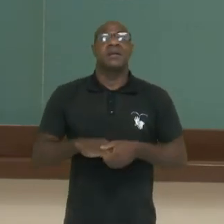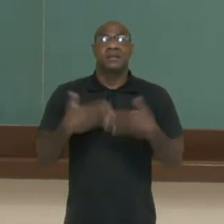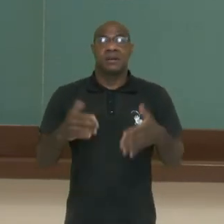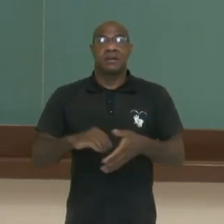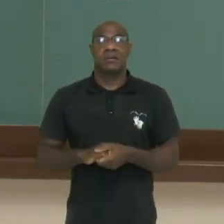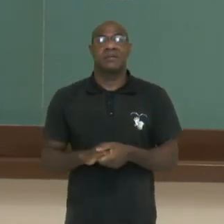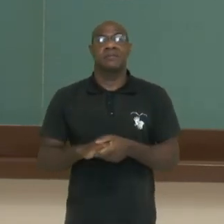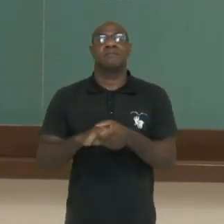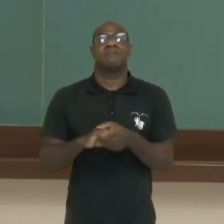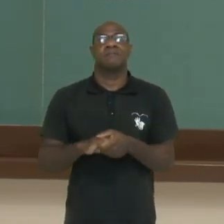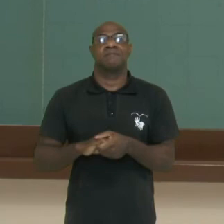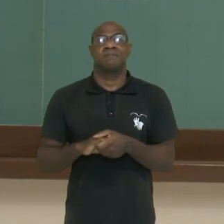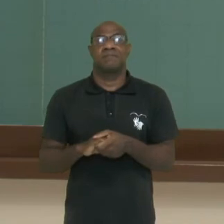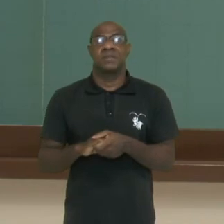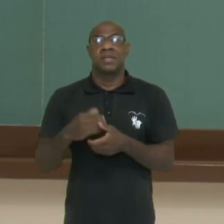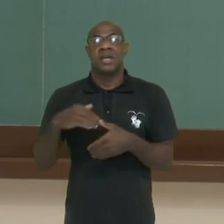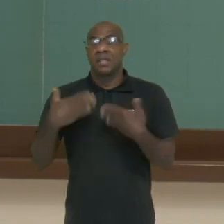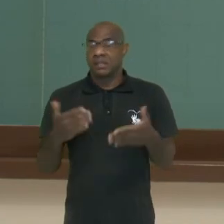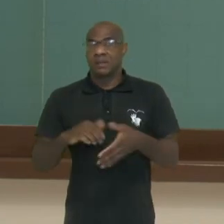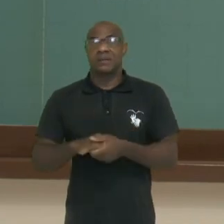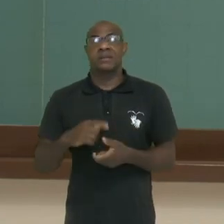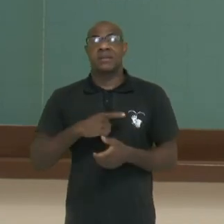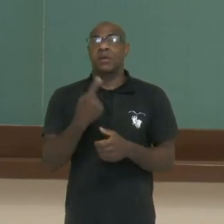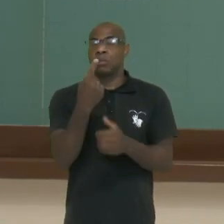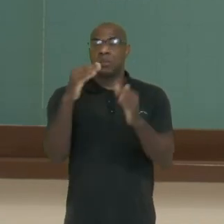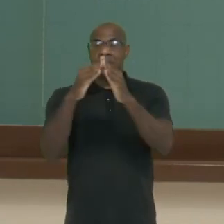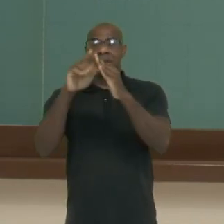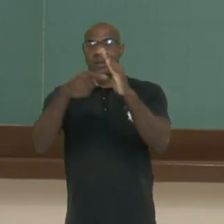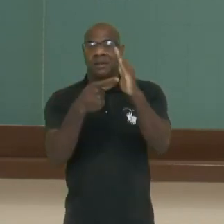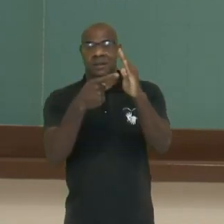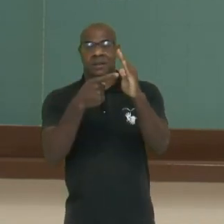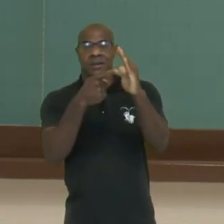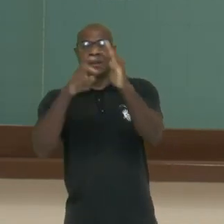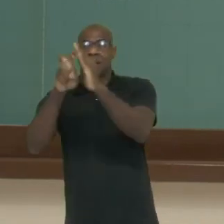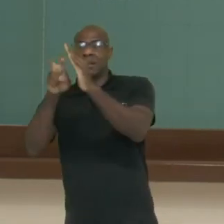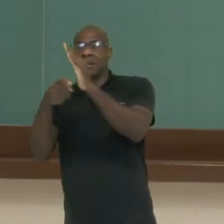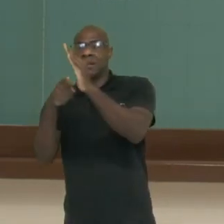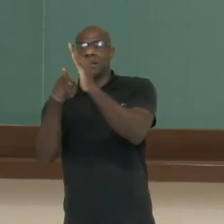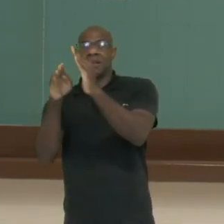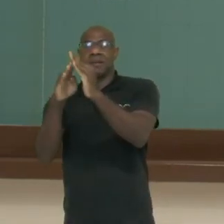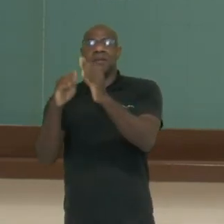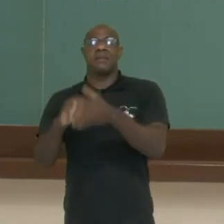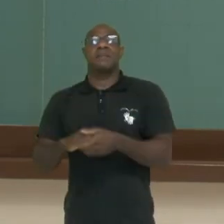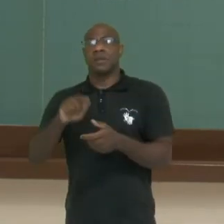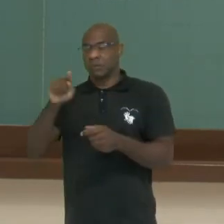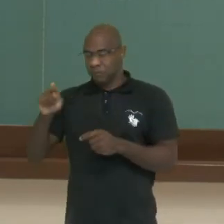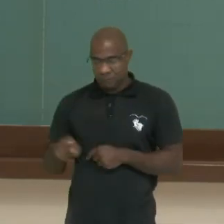Se a gente multiplicar 15 por 12, dá 180. Tem uma casinha depois da vírgula, volta uma lá no finalzinho